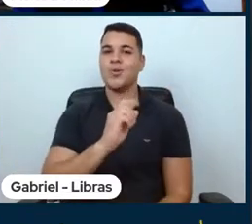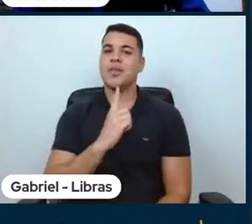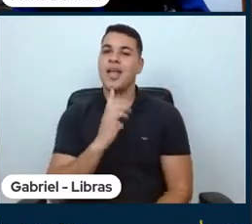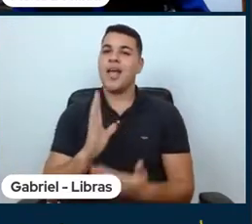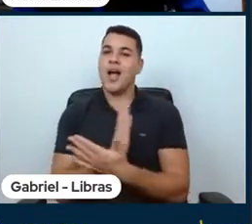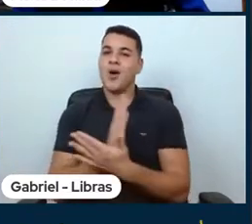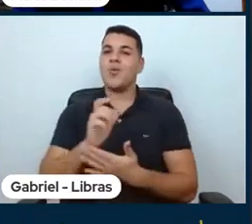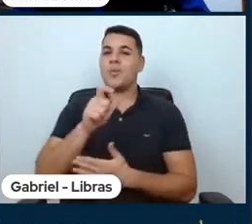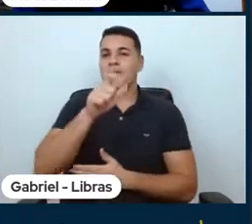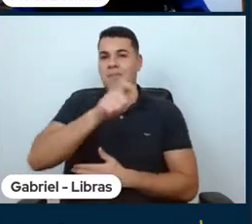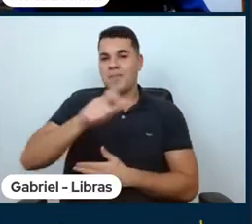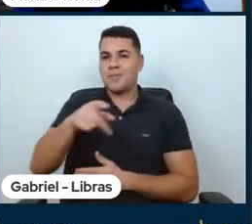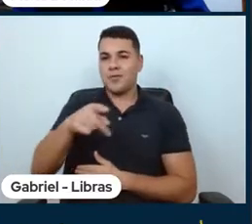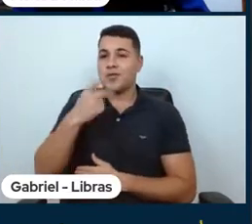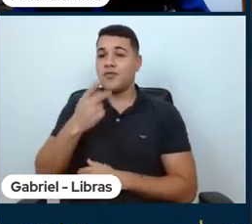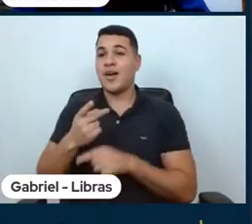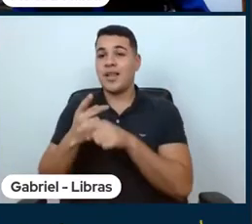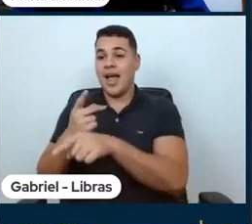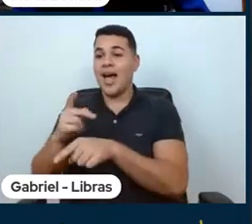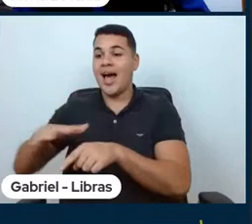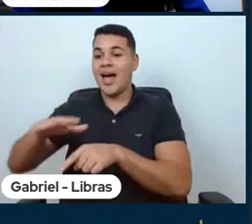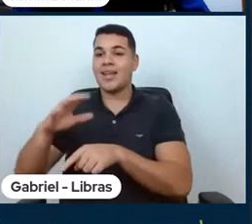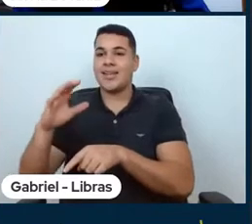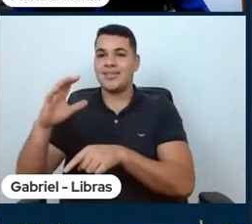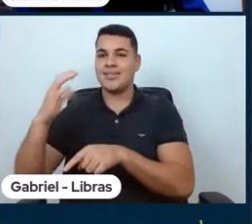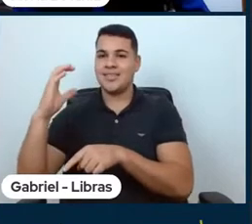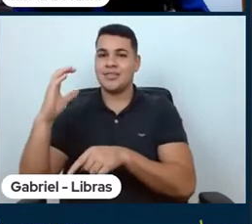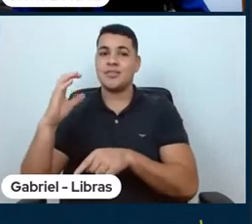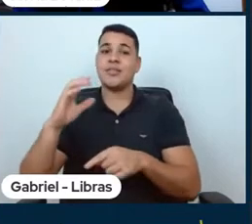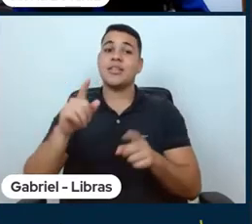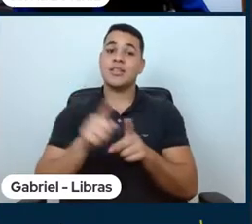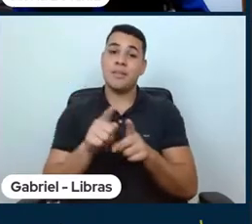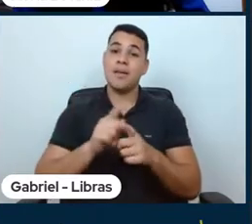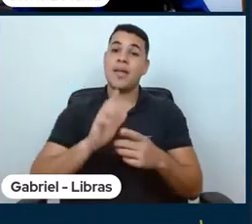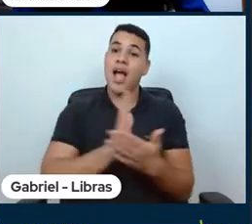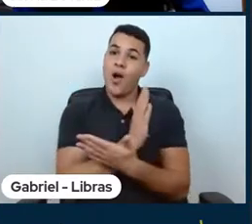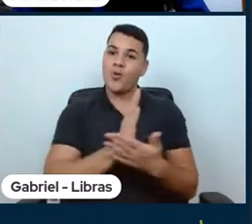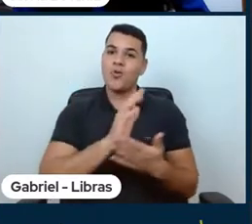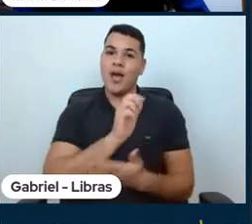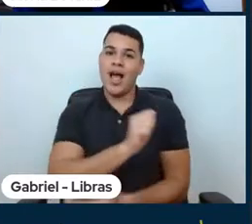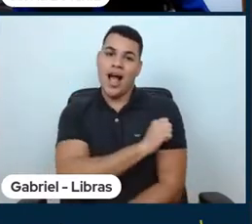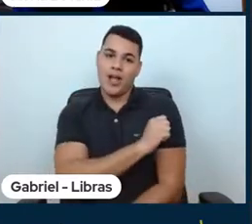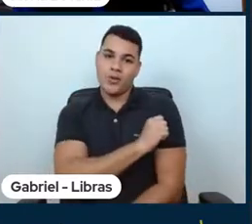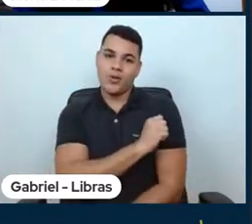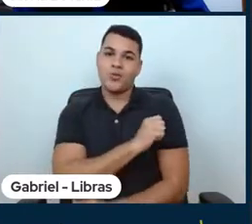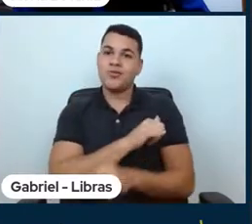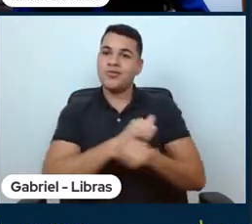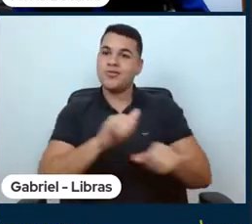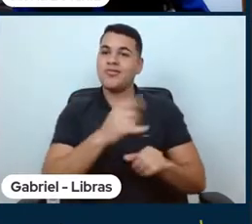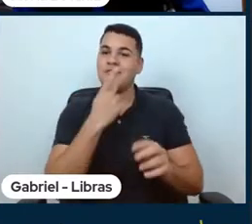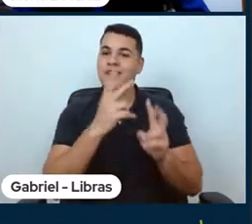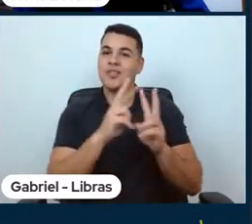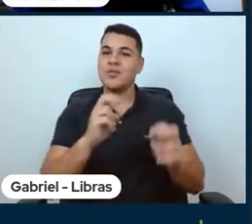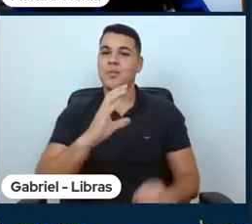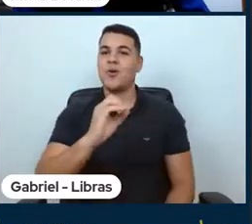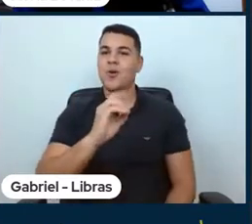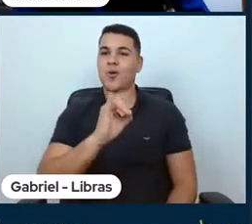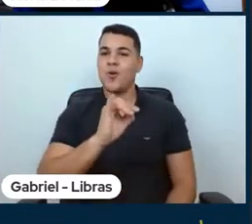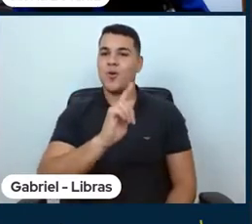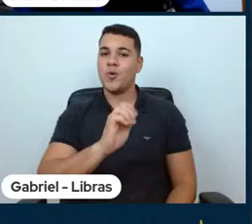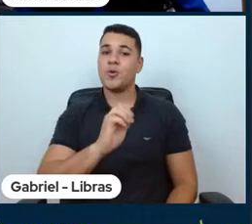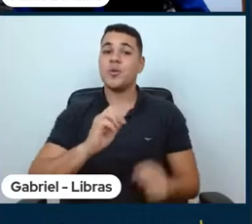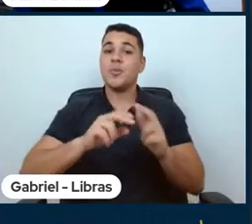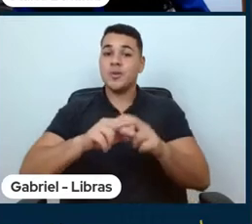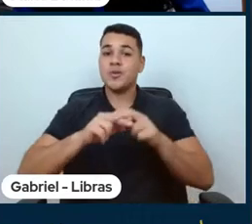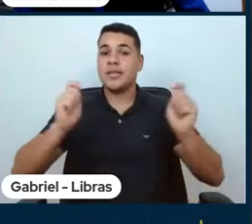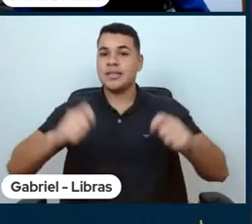parte científica e alguns alunos desses professores que trazem os códigos. Então, você consegue ali brincar um pouco com os